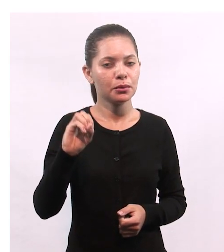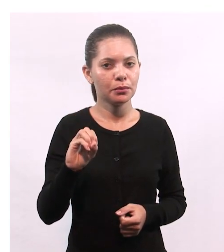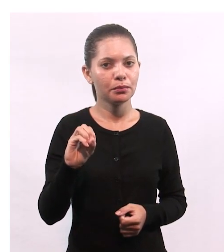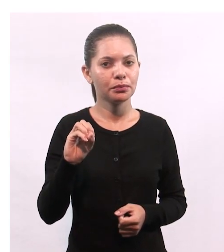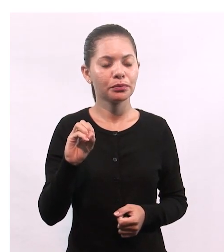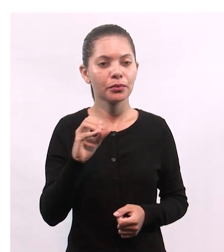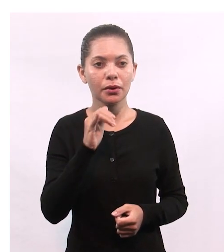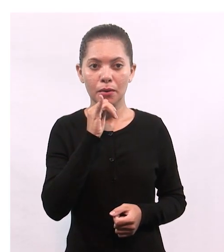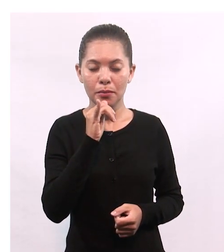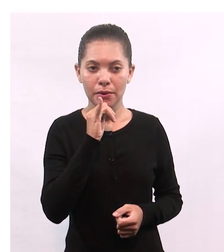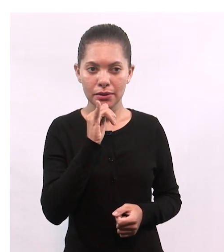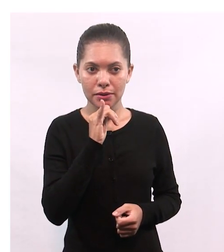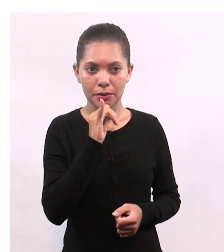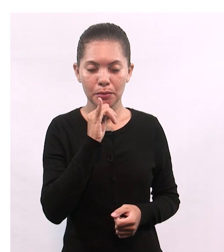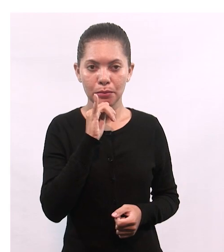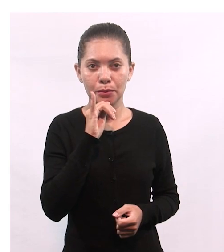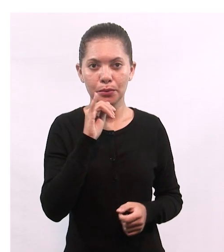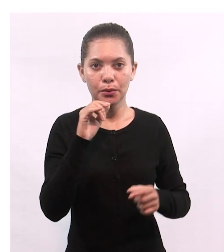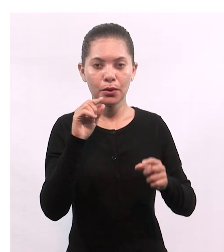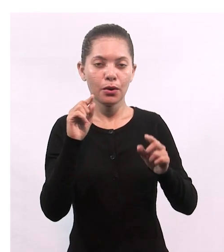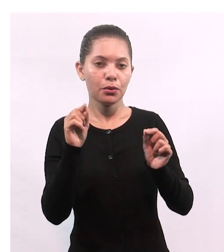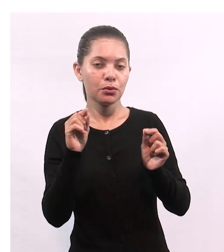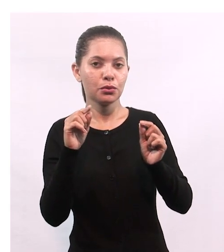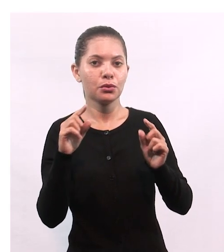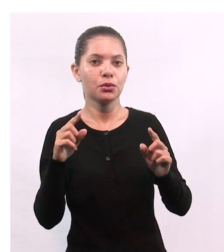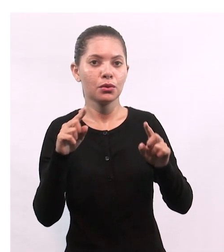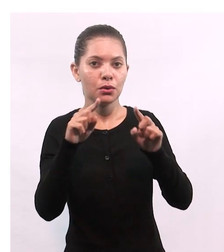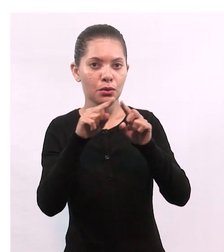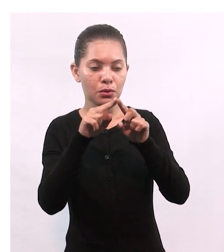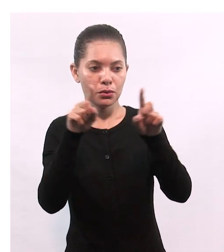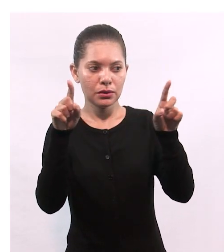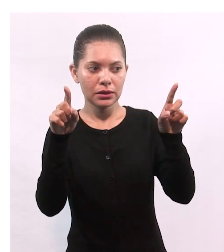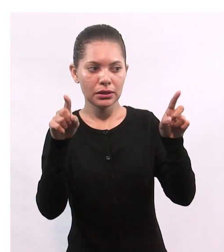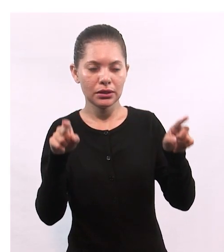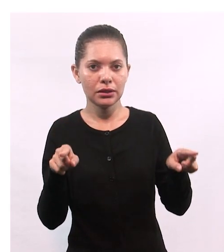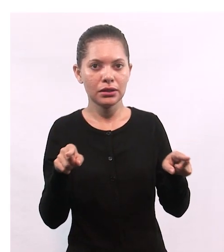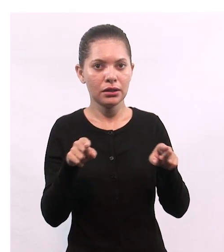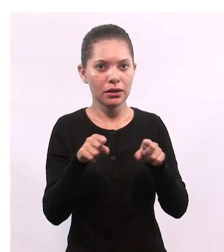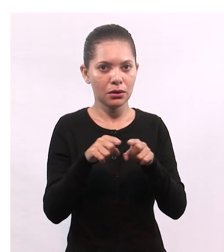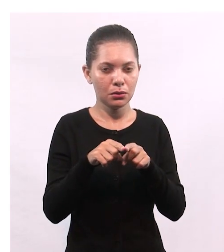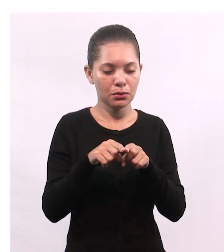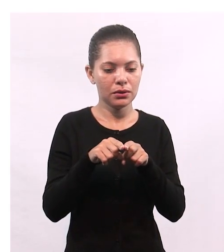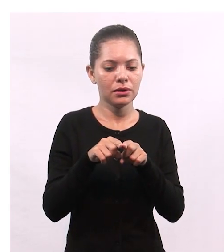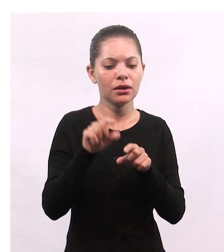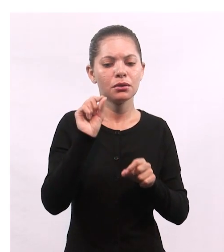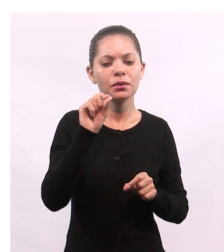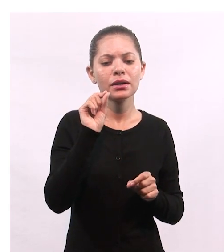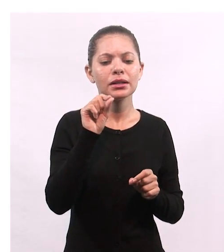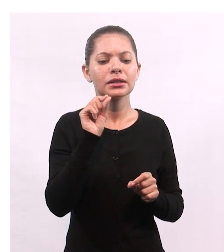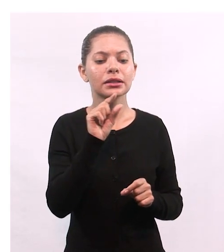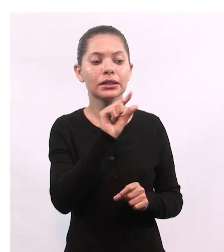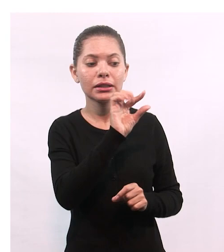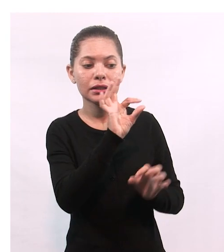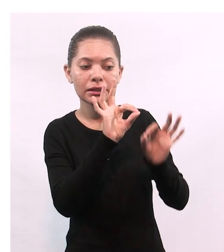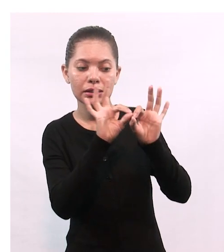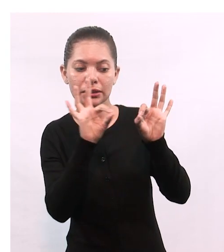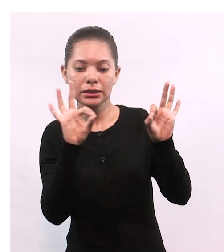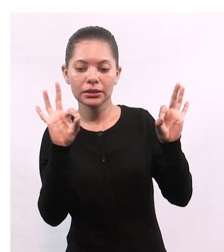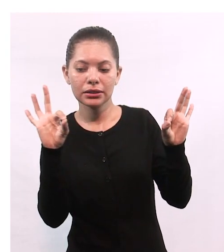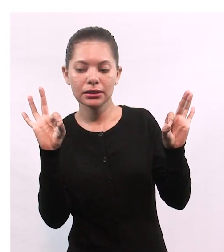Por exemplo, o Teorema de Pitágoras, dado de um triângulo retângulo,